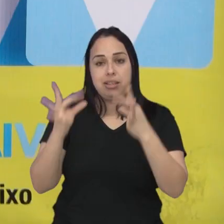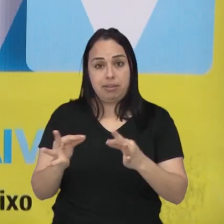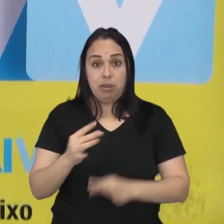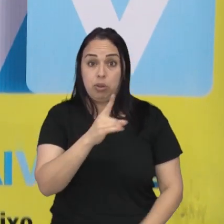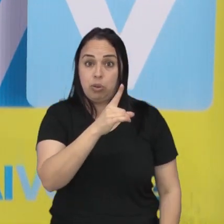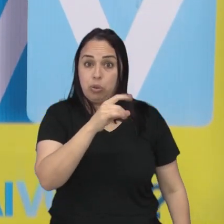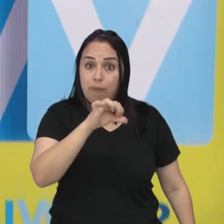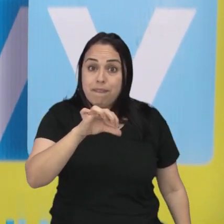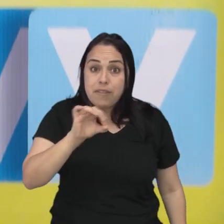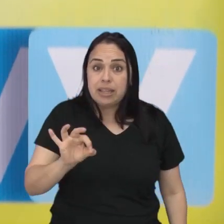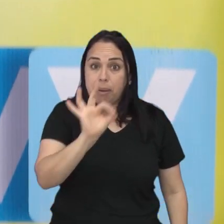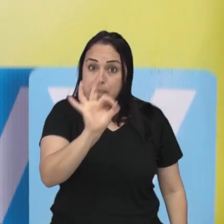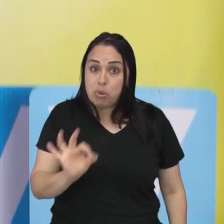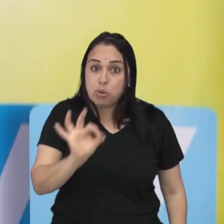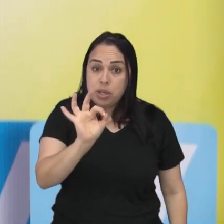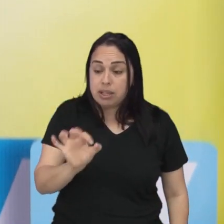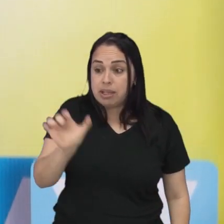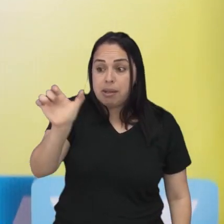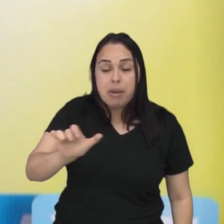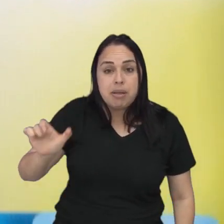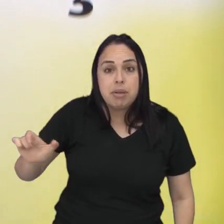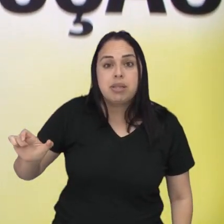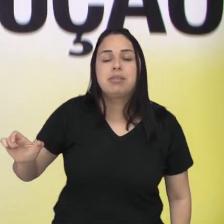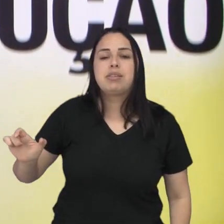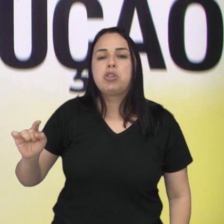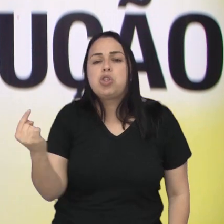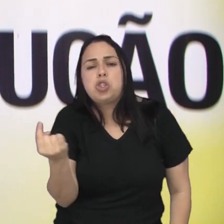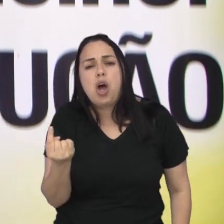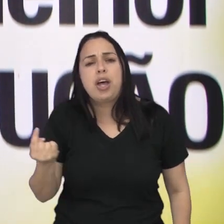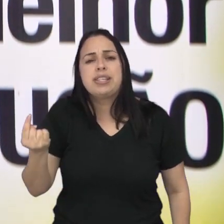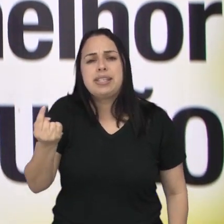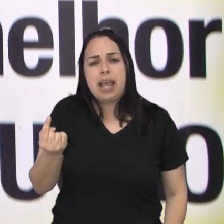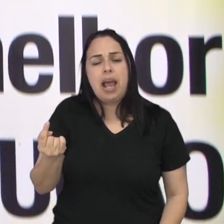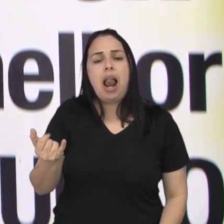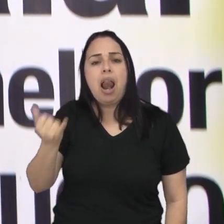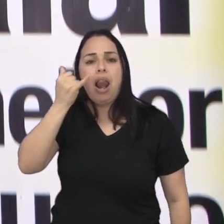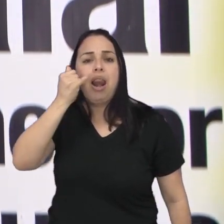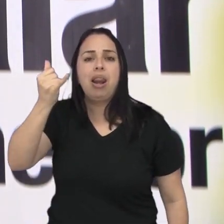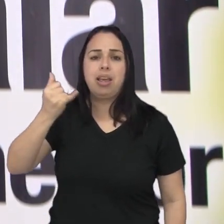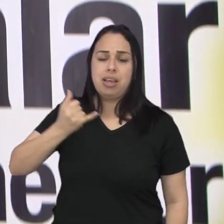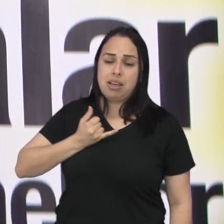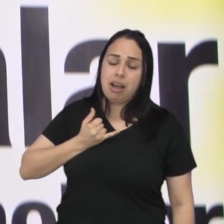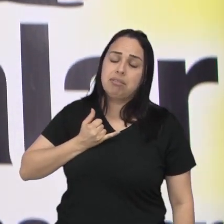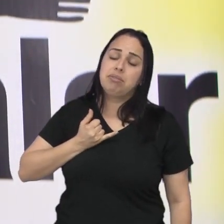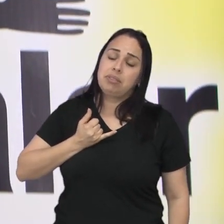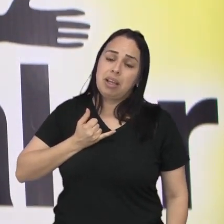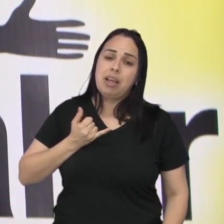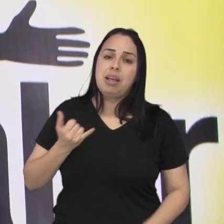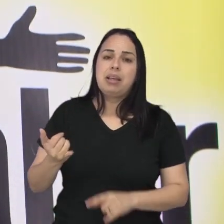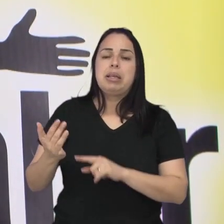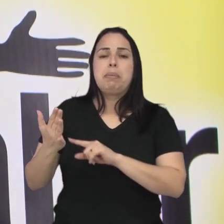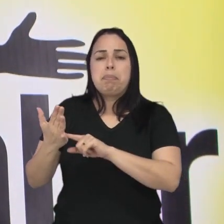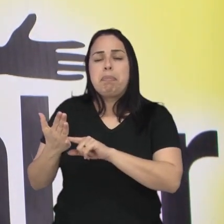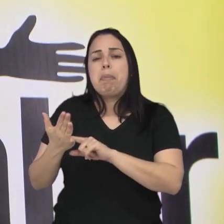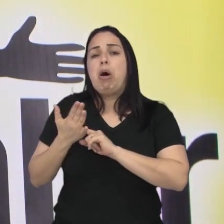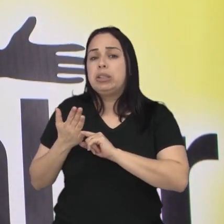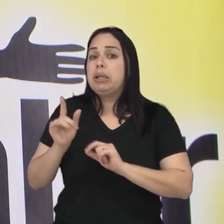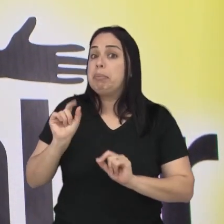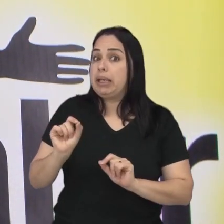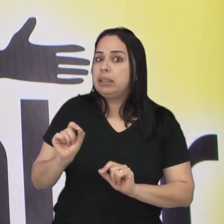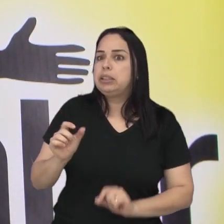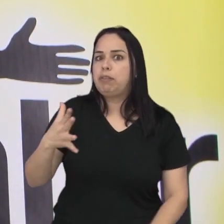pessoa. 90% dos atendimentos são para pessoas que sofrem de solidão e parte delas